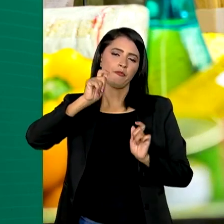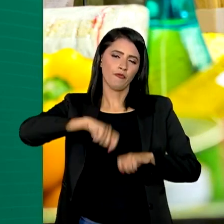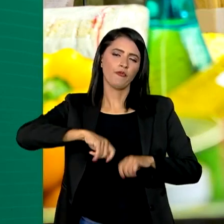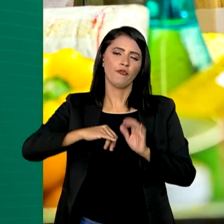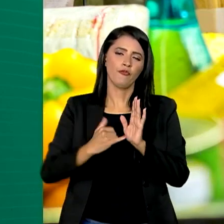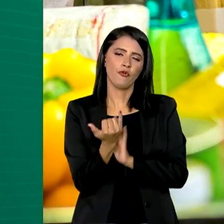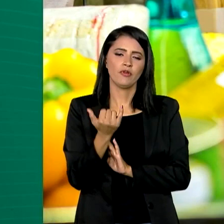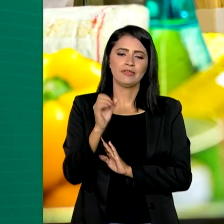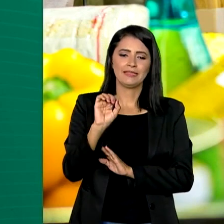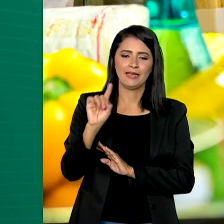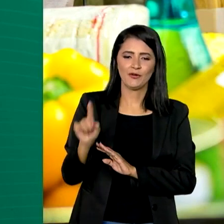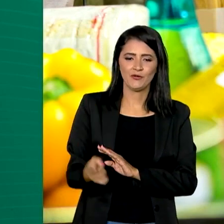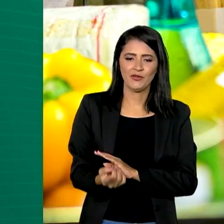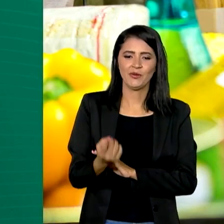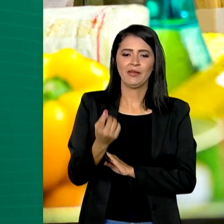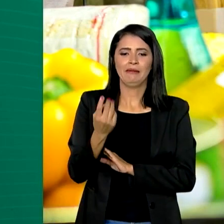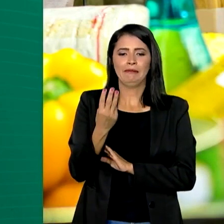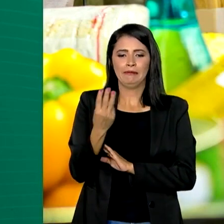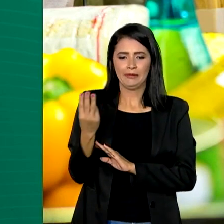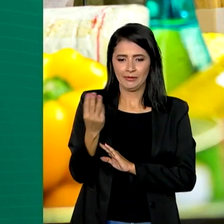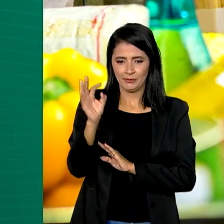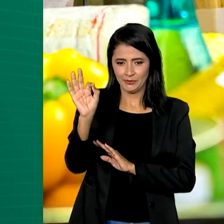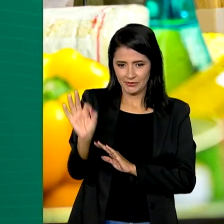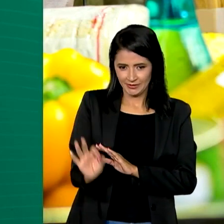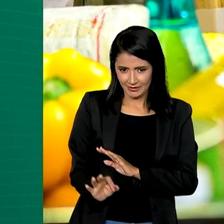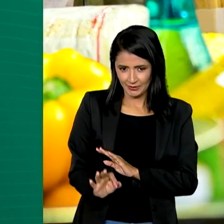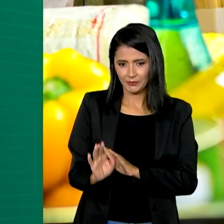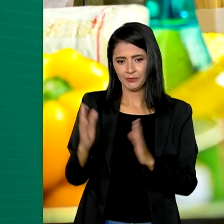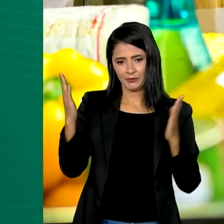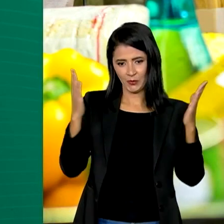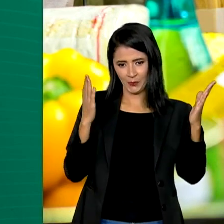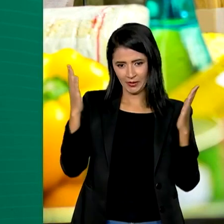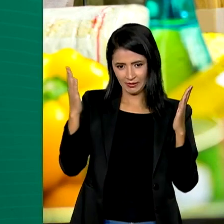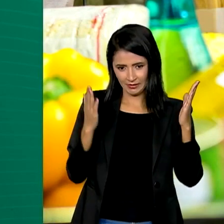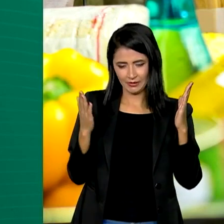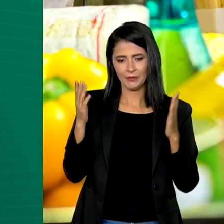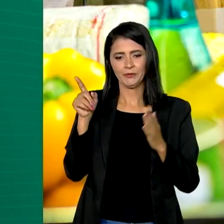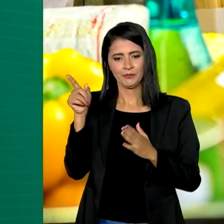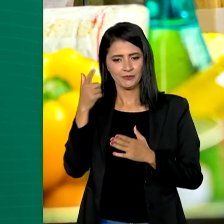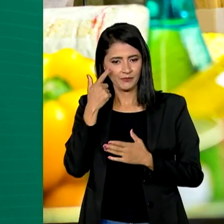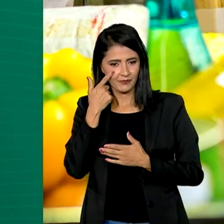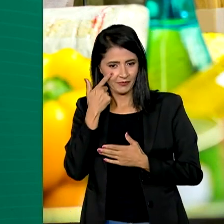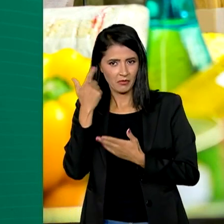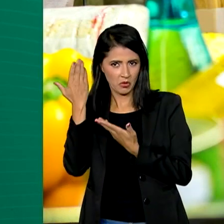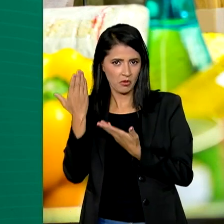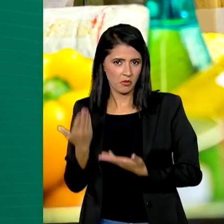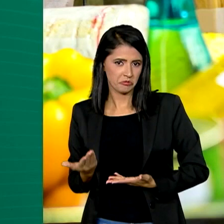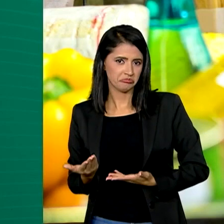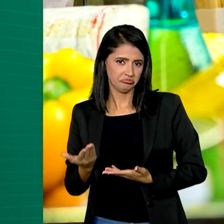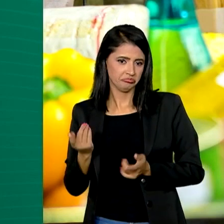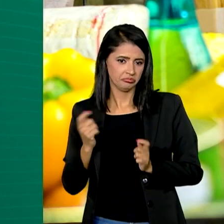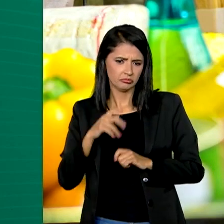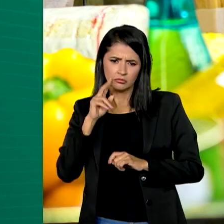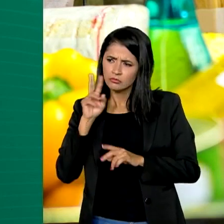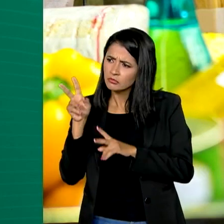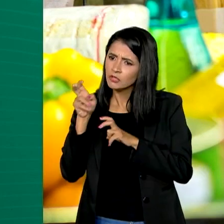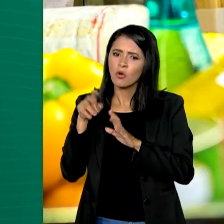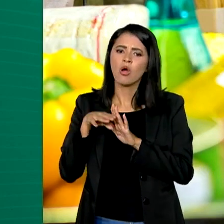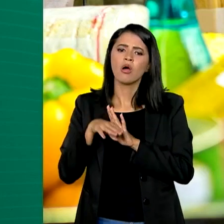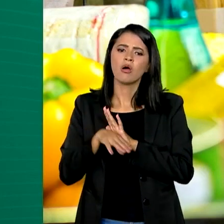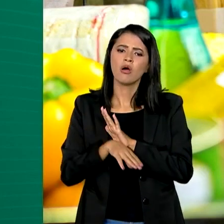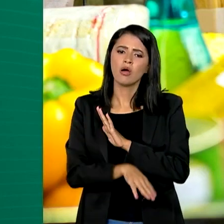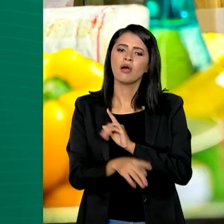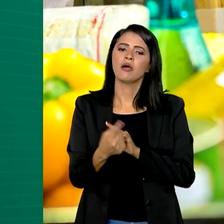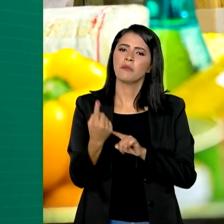0,53%. Porém, comparando o índice atual com o mês de fevereiro, é visível o viés de queda. Naquele